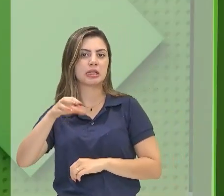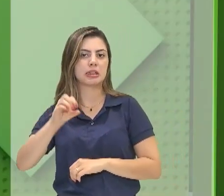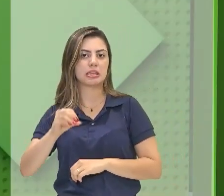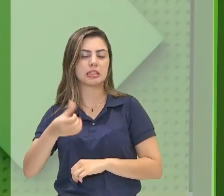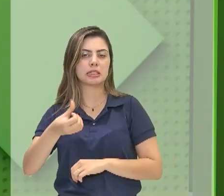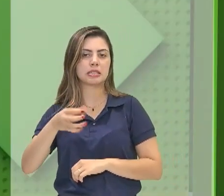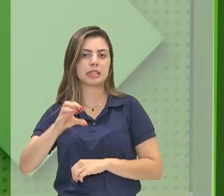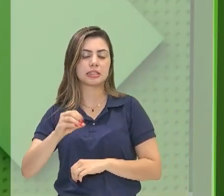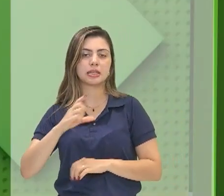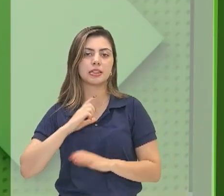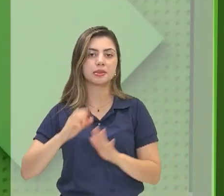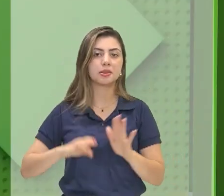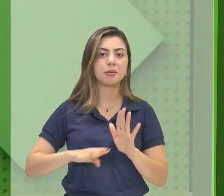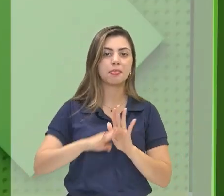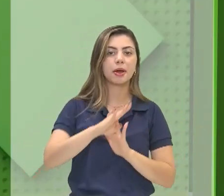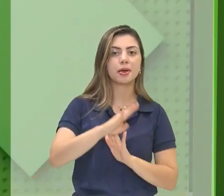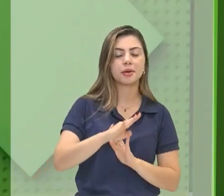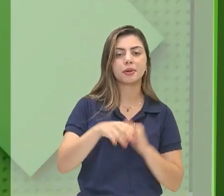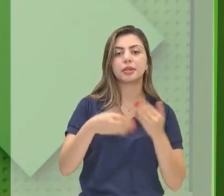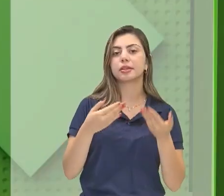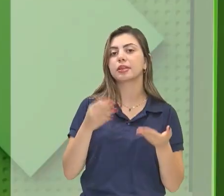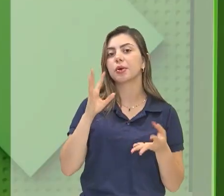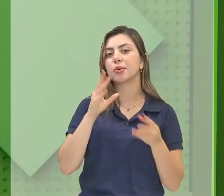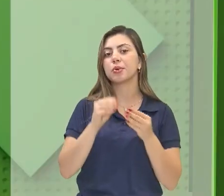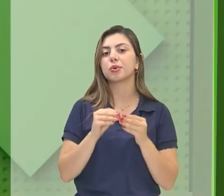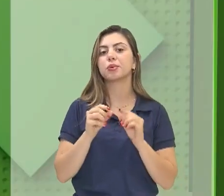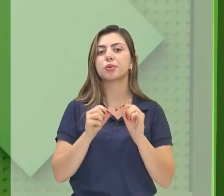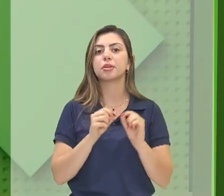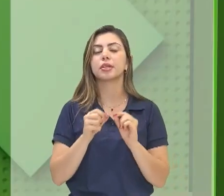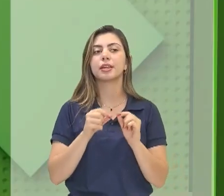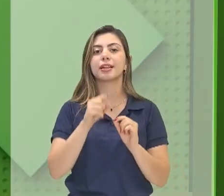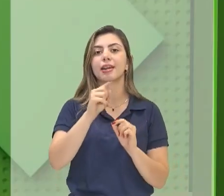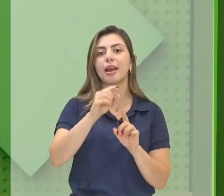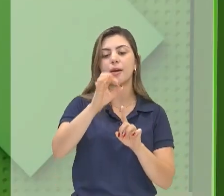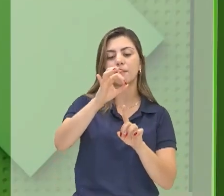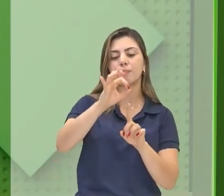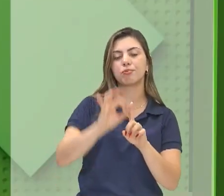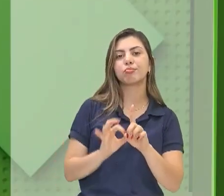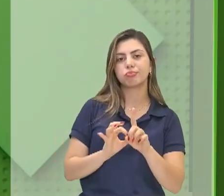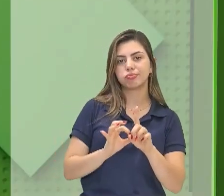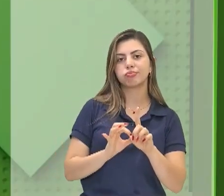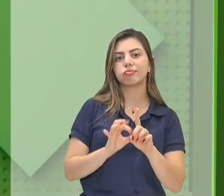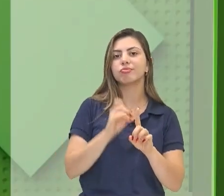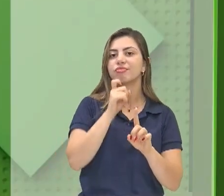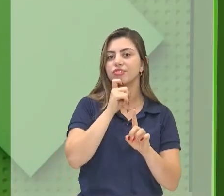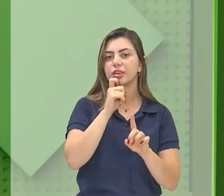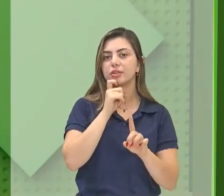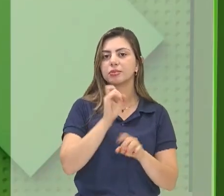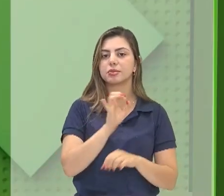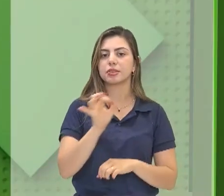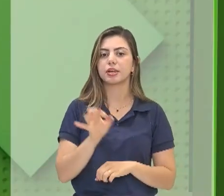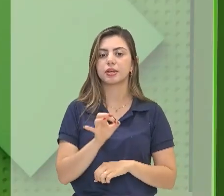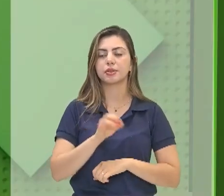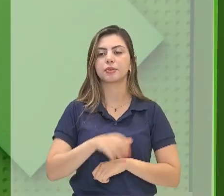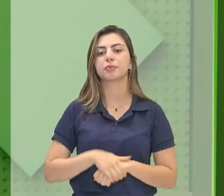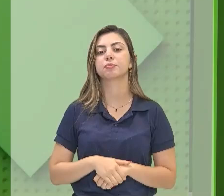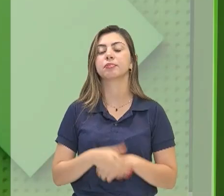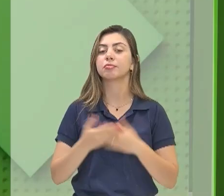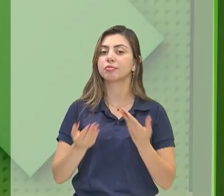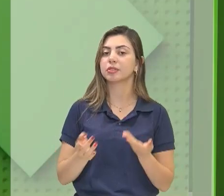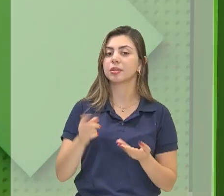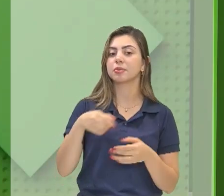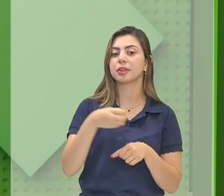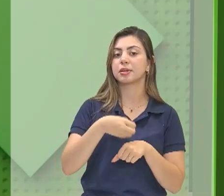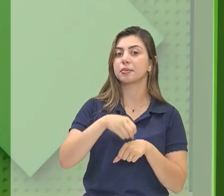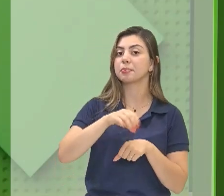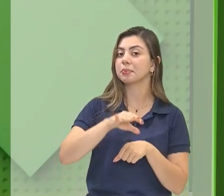maior a latitude for, menos quente será. A temperatura vai cair, tá? Então, uma dica